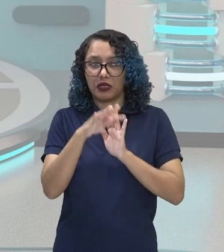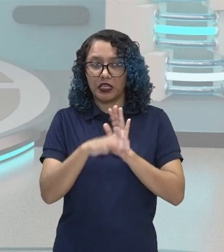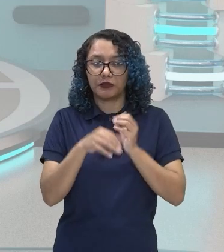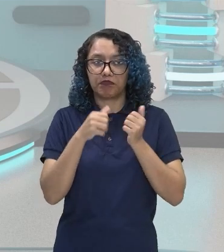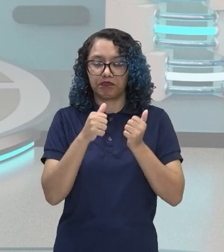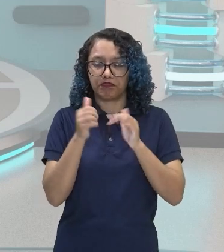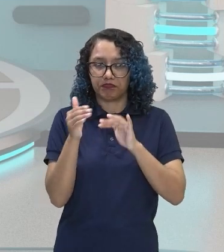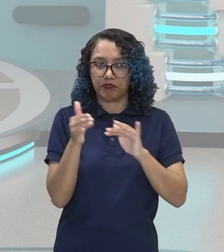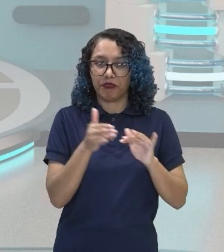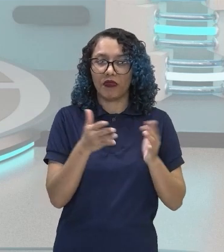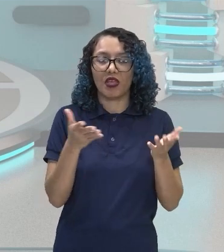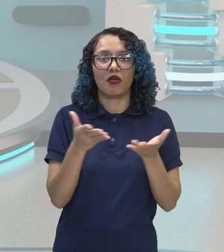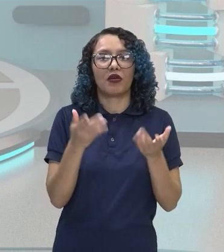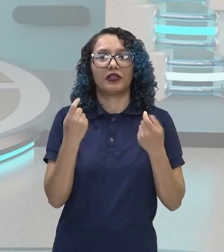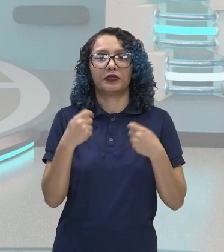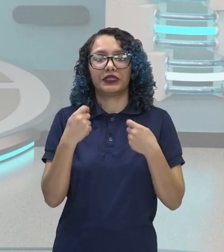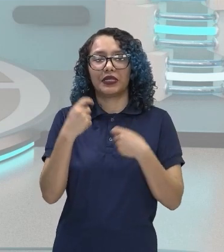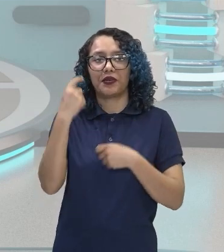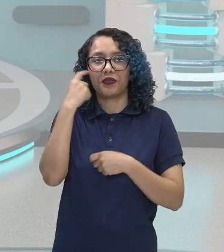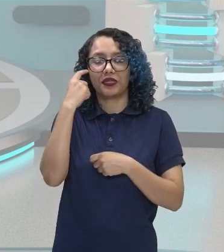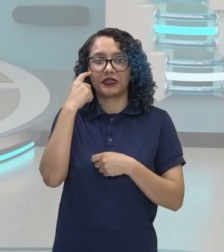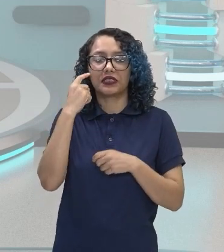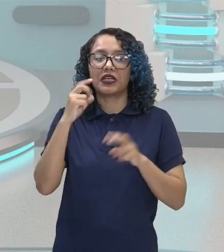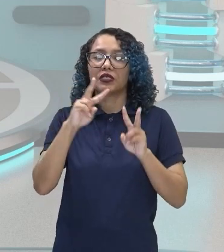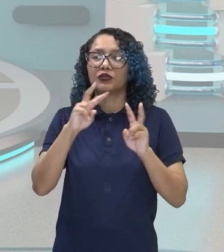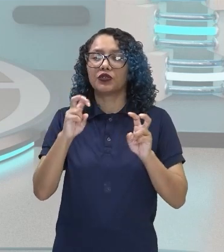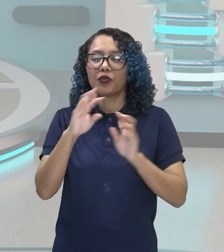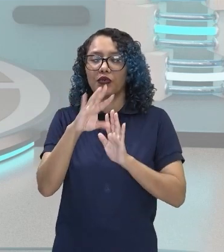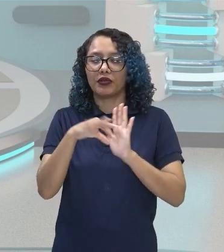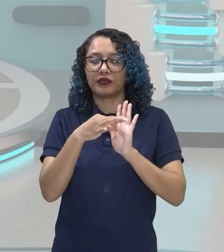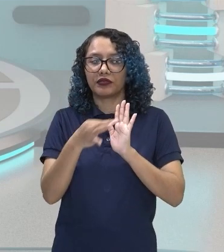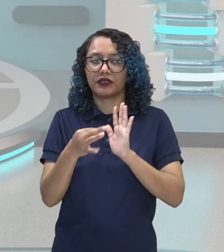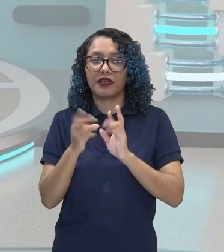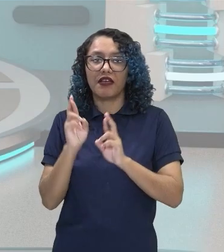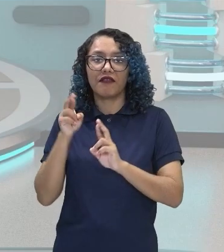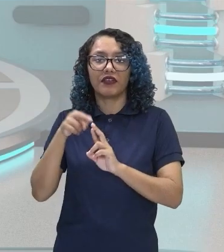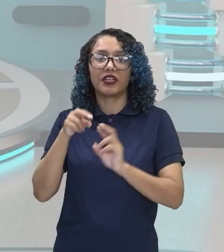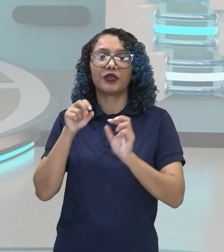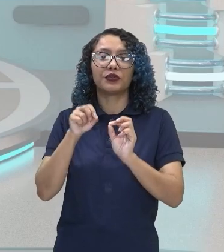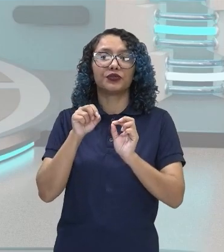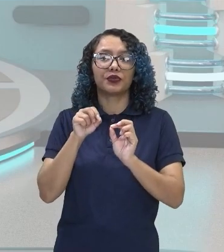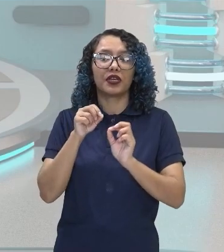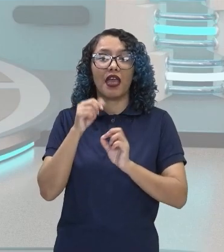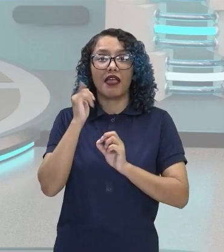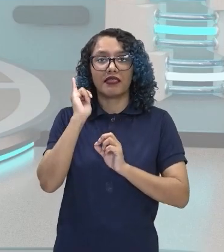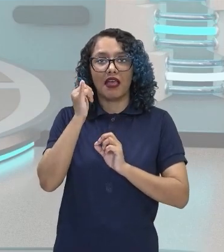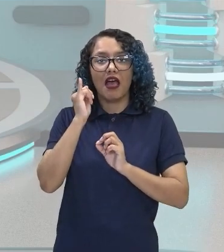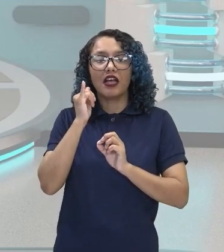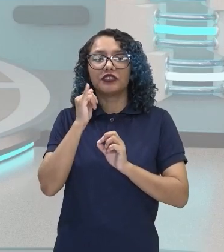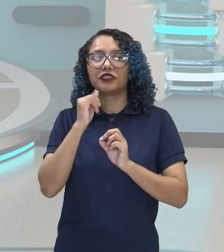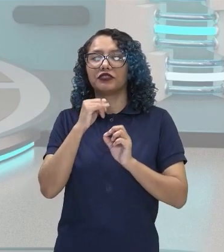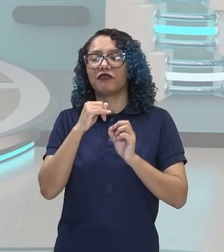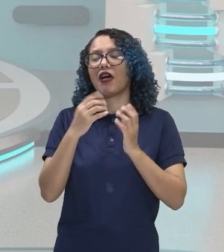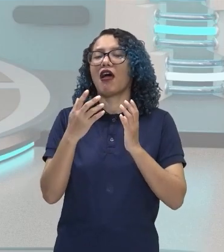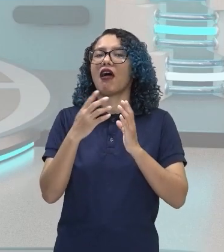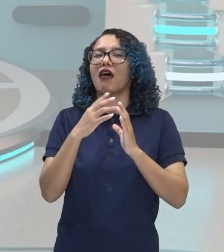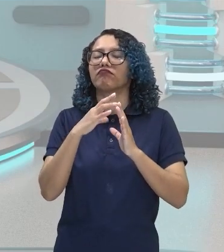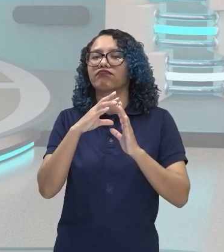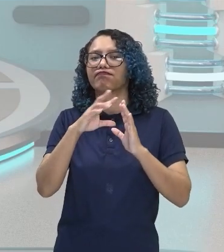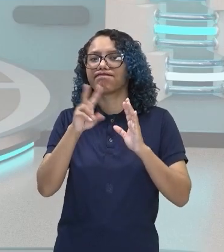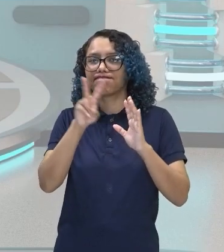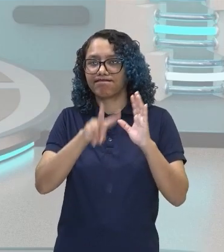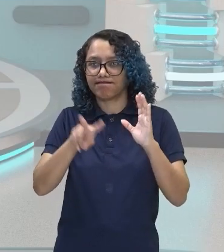então pensar sobre a resenha relacionada às narrativas audiovisuais. Professor, o que são as